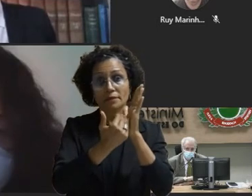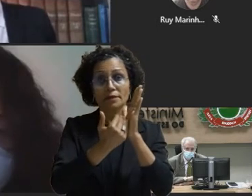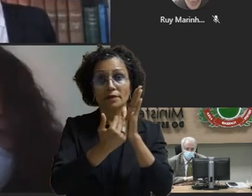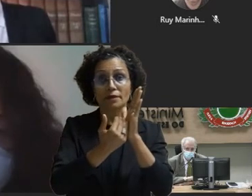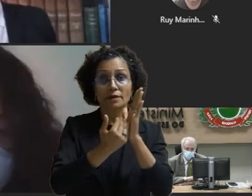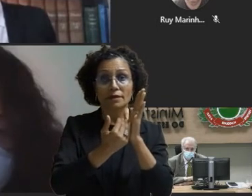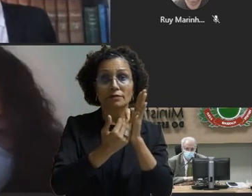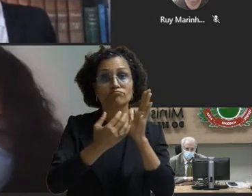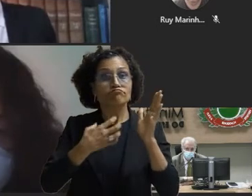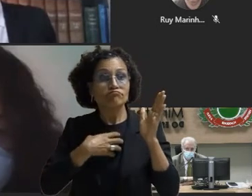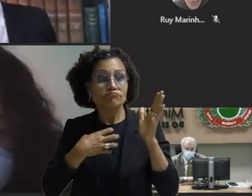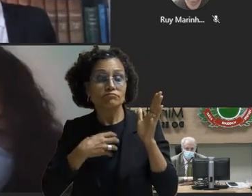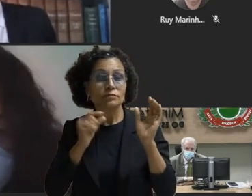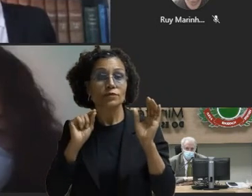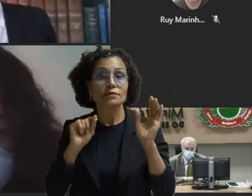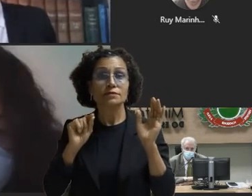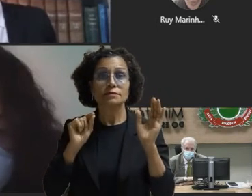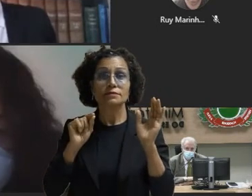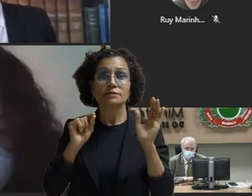a promotora